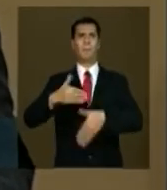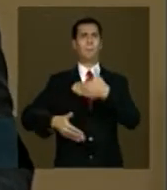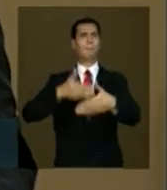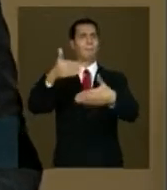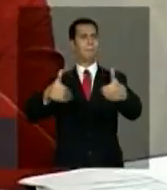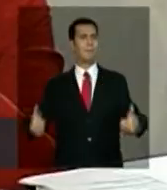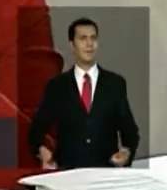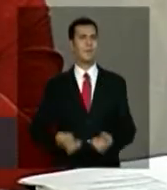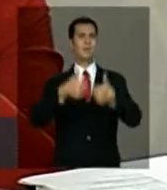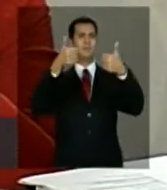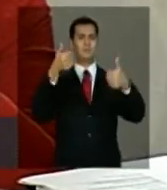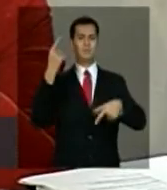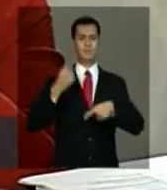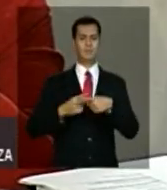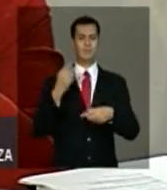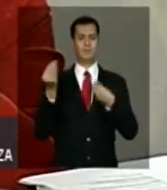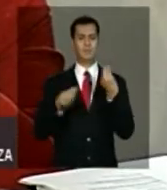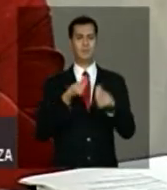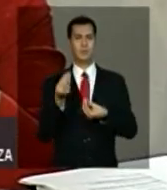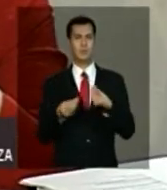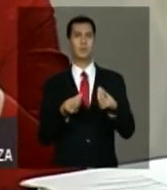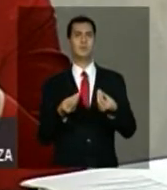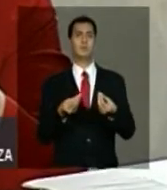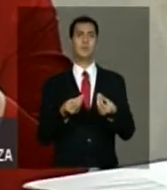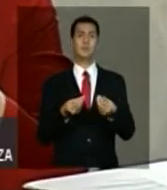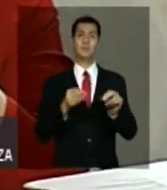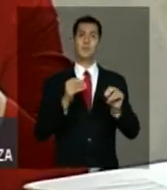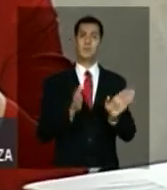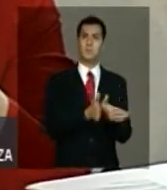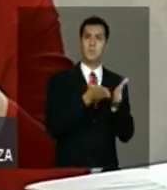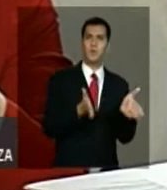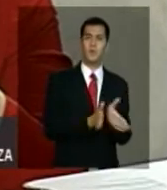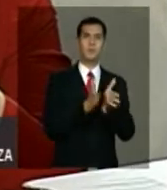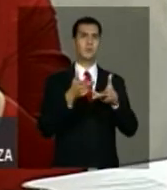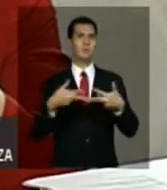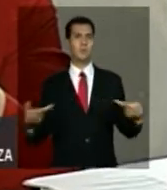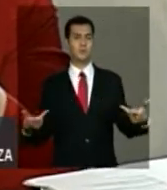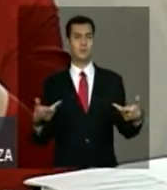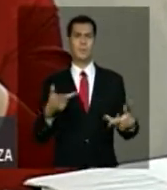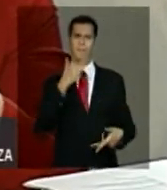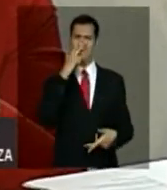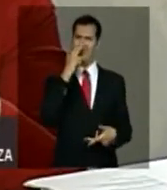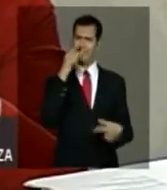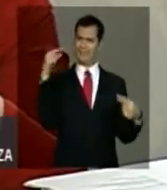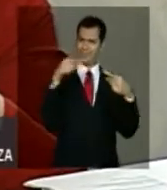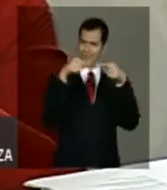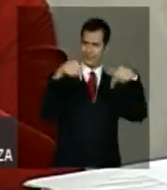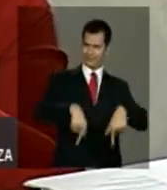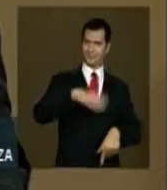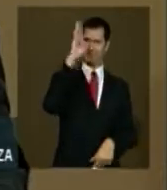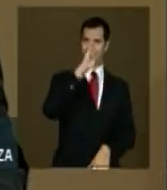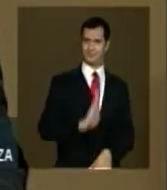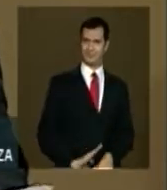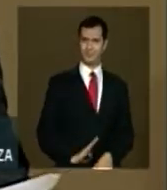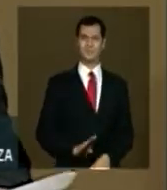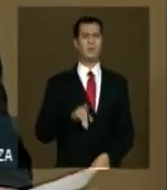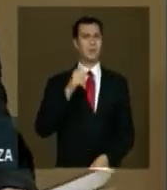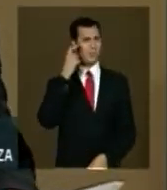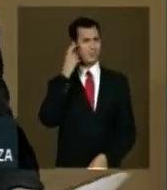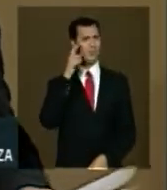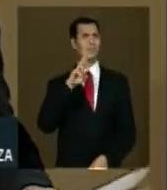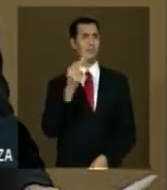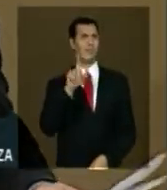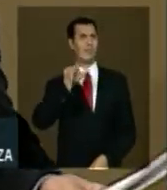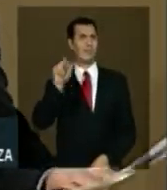de desigualdad de combate à pobreza em termos que até parec o governo brasileiro acho que a helan Clark eh encontraria emprego aqui com